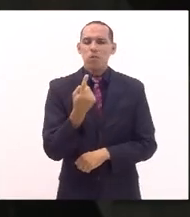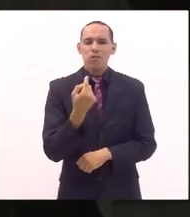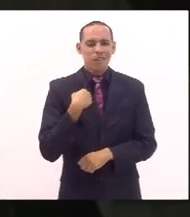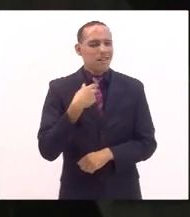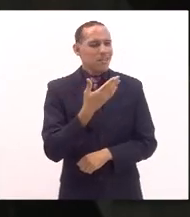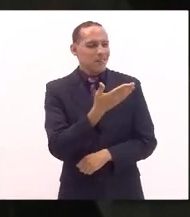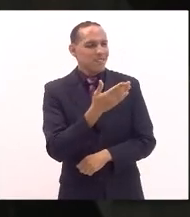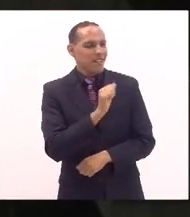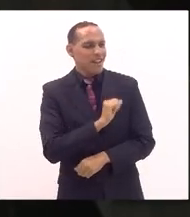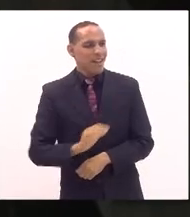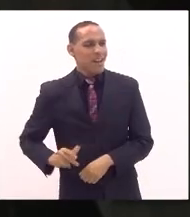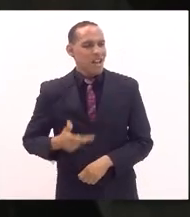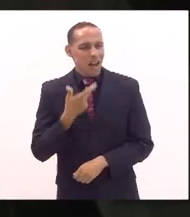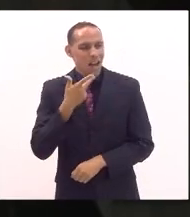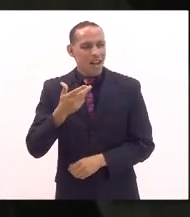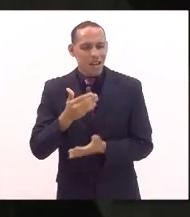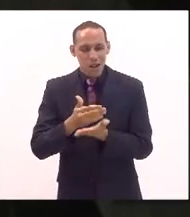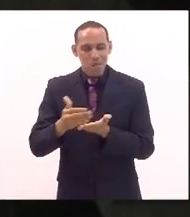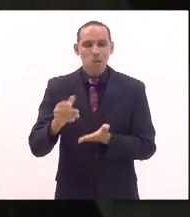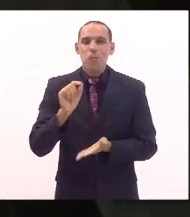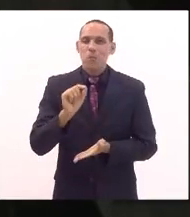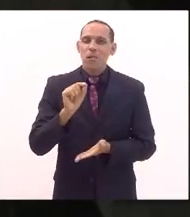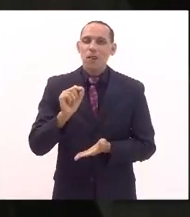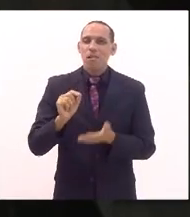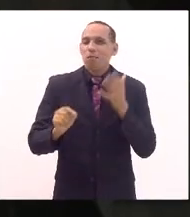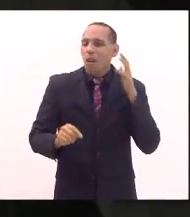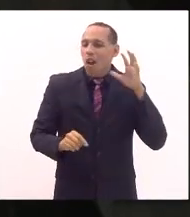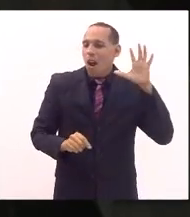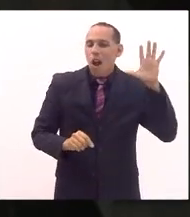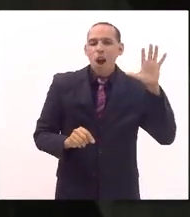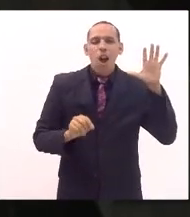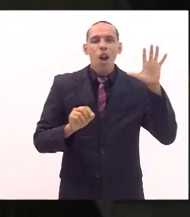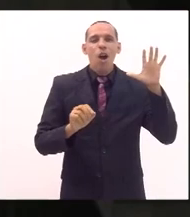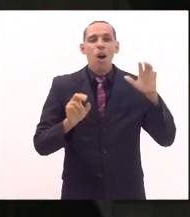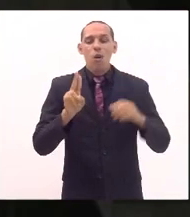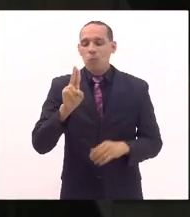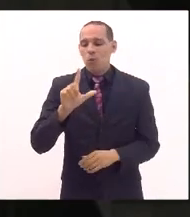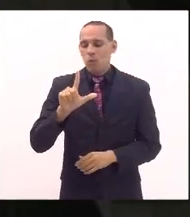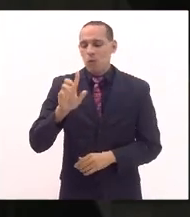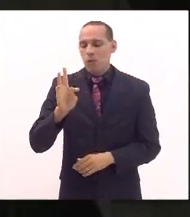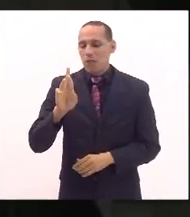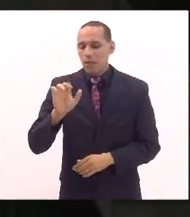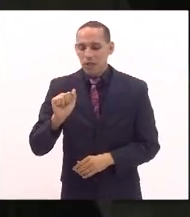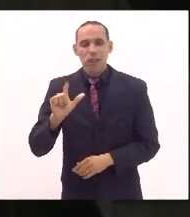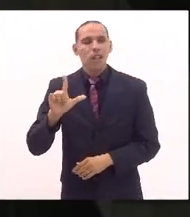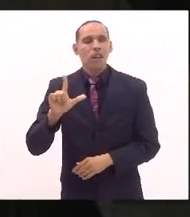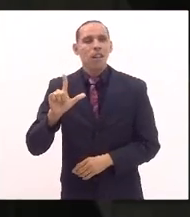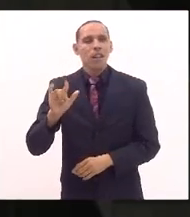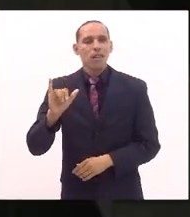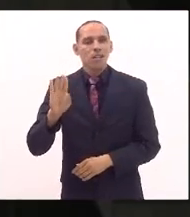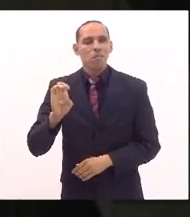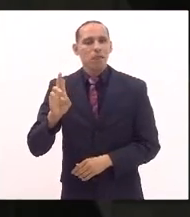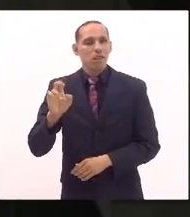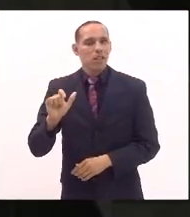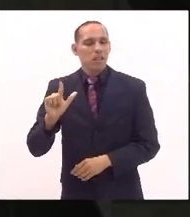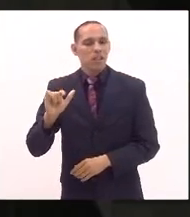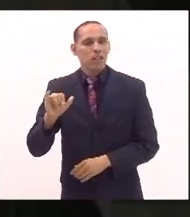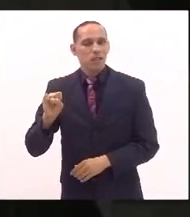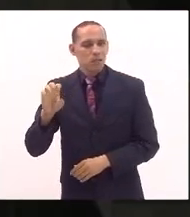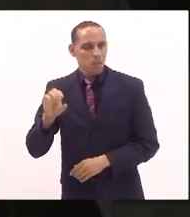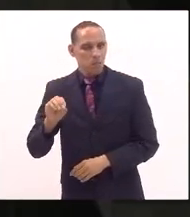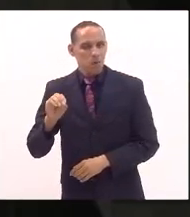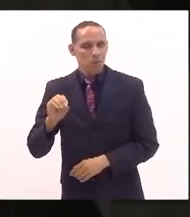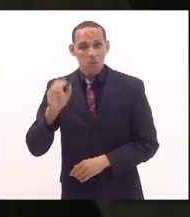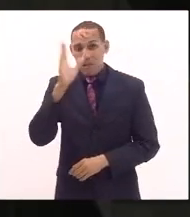tem até você hoje no expediente Inicial Um a cabeça do ultraliberalismo não é essa cabeça que coloca o Brasil